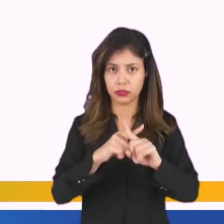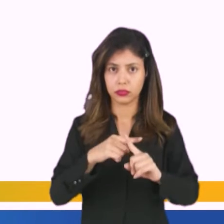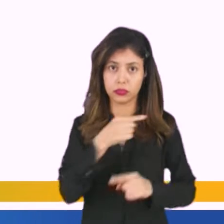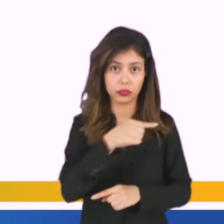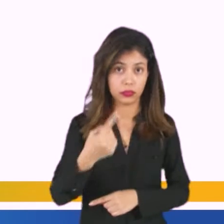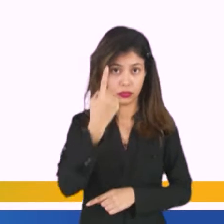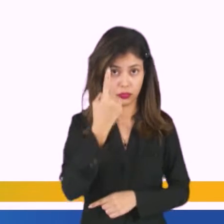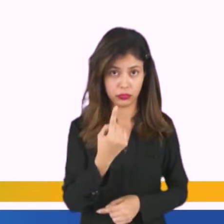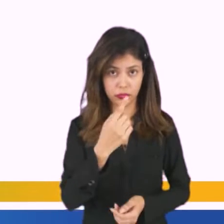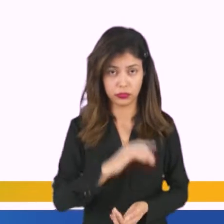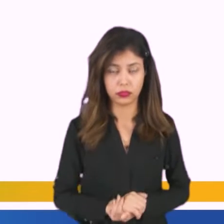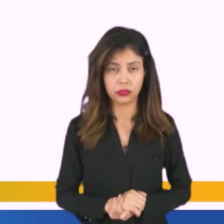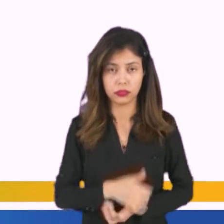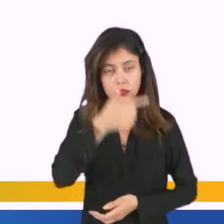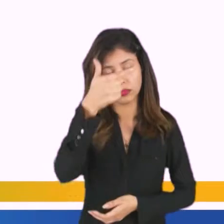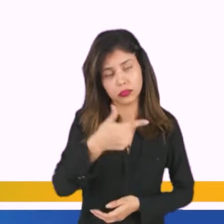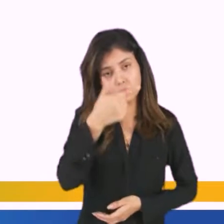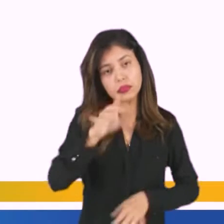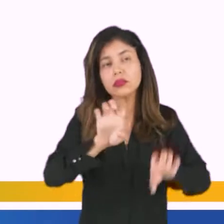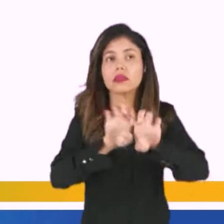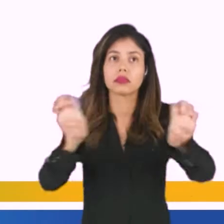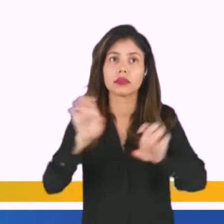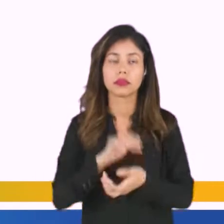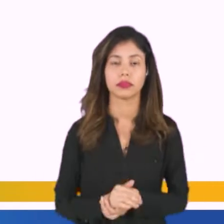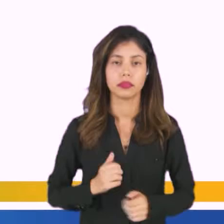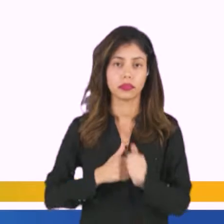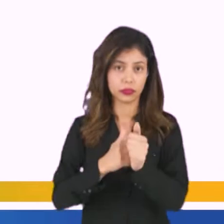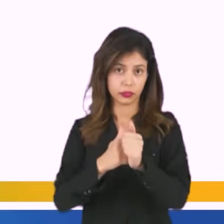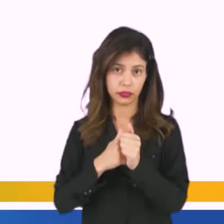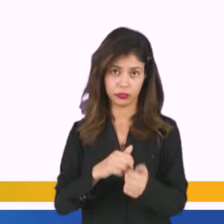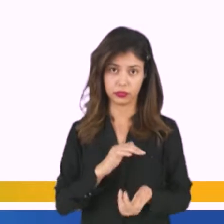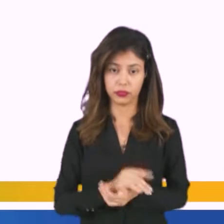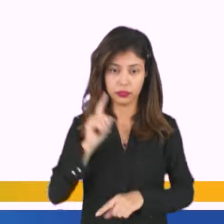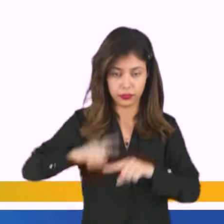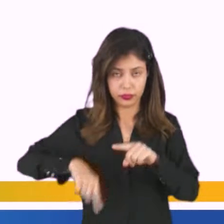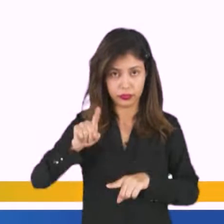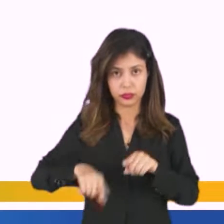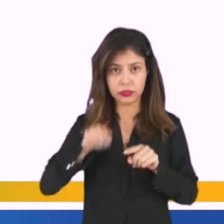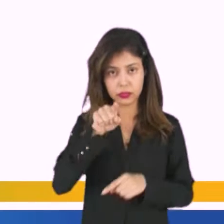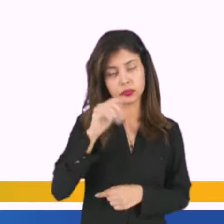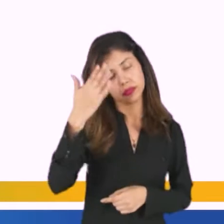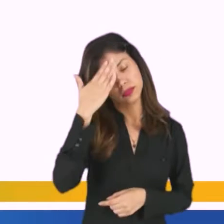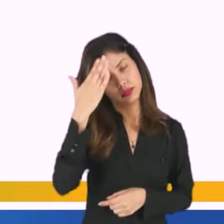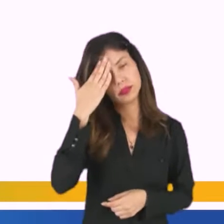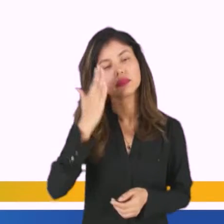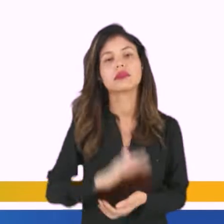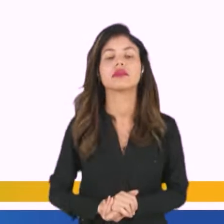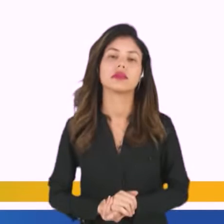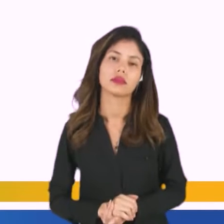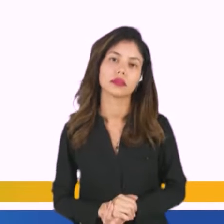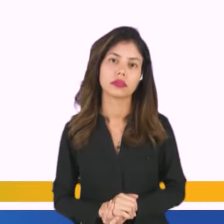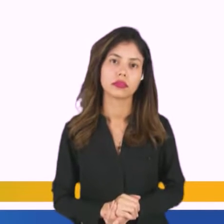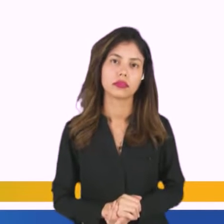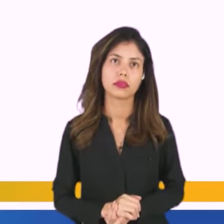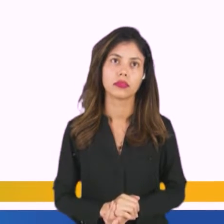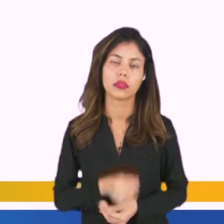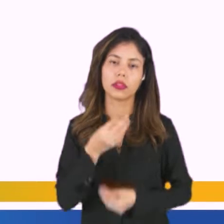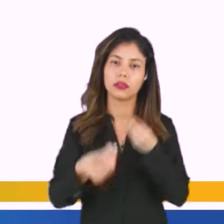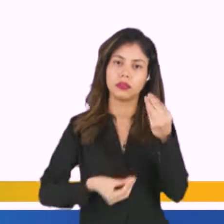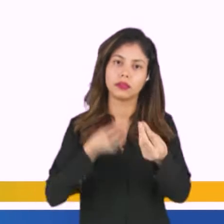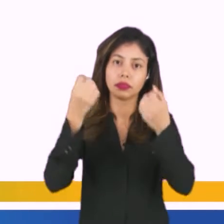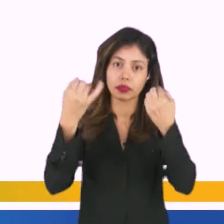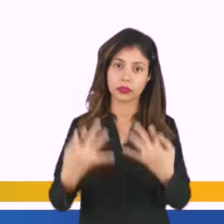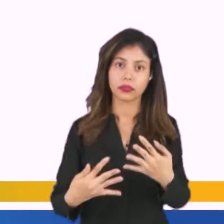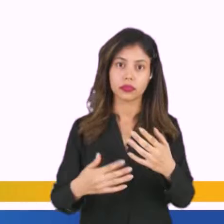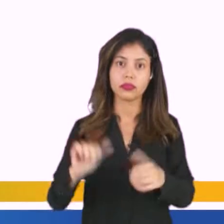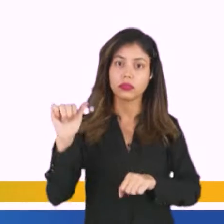multiplicado por menos 1, com a segunda equação. Então acompanhe comigo o material que vocês vão entender como